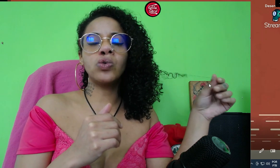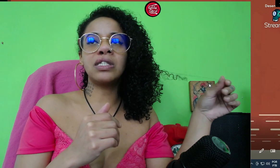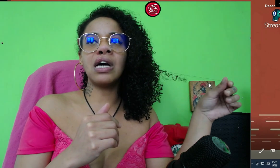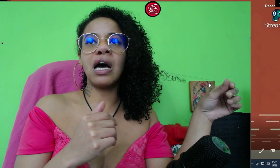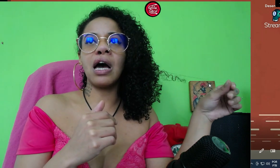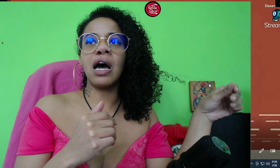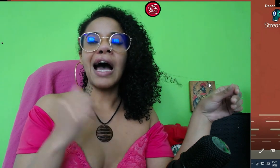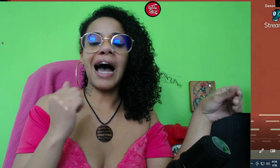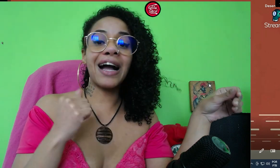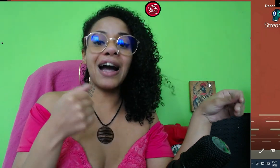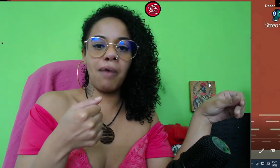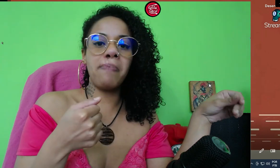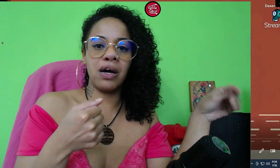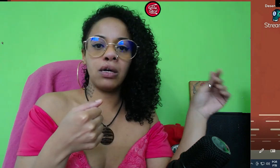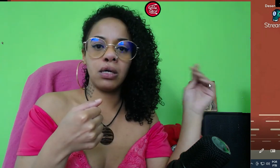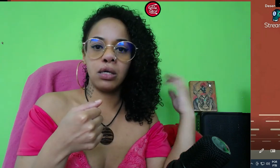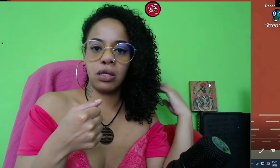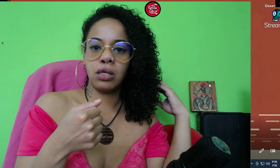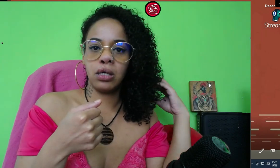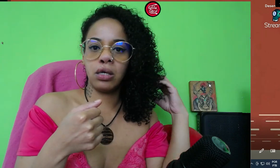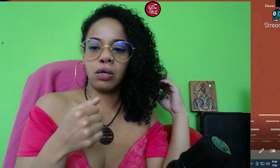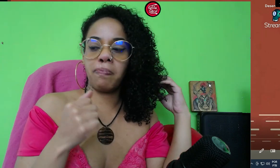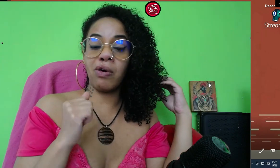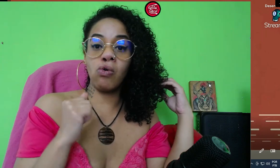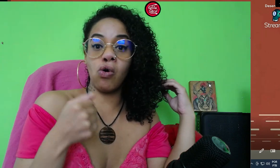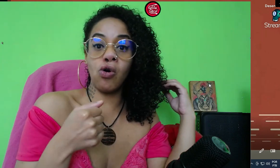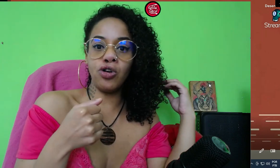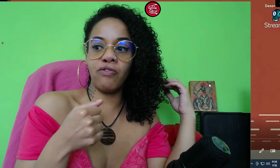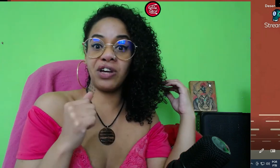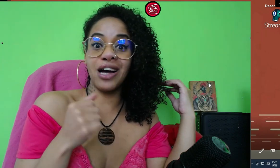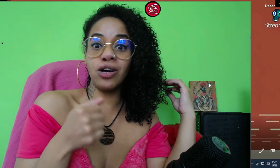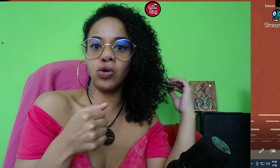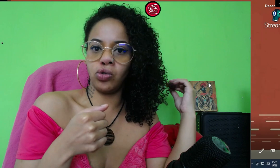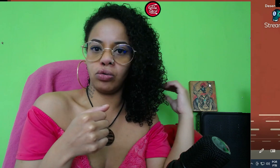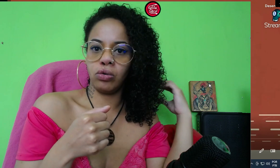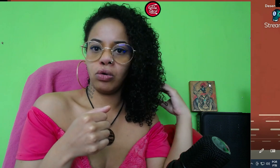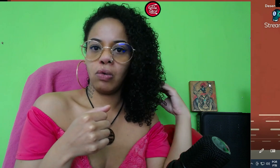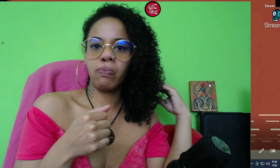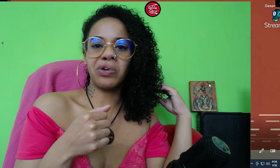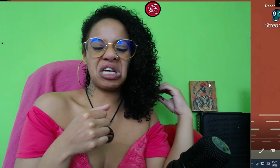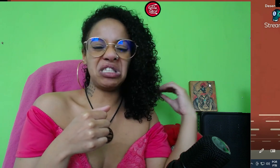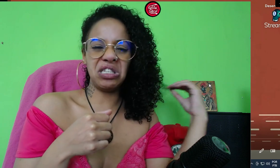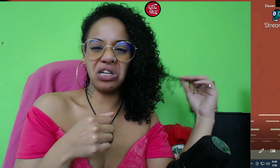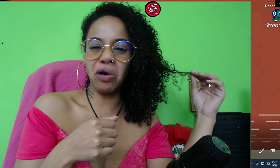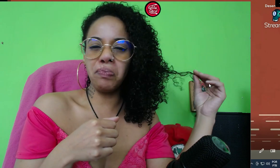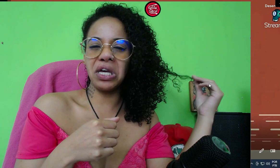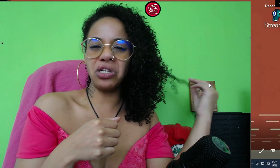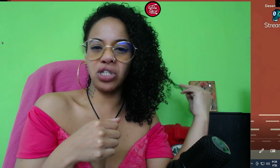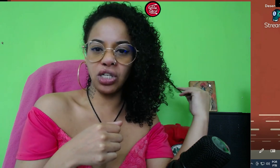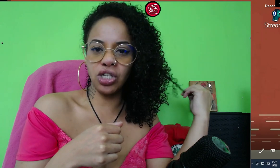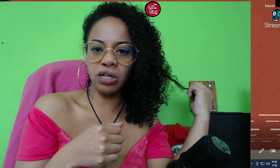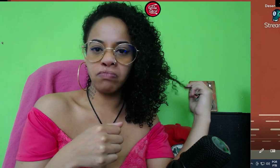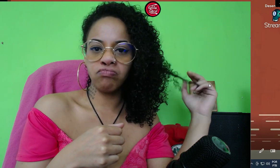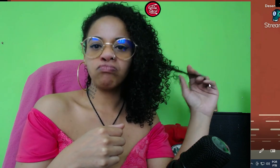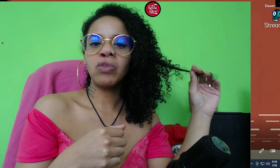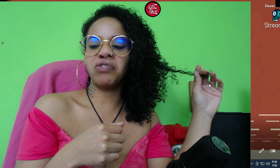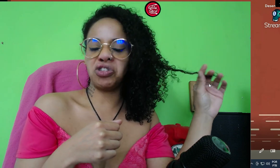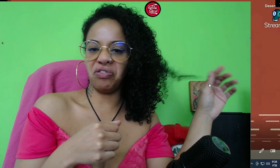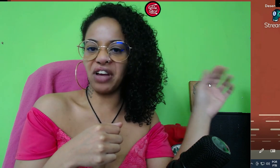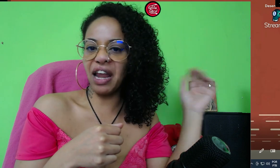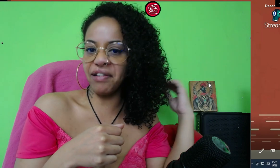usa a capa procuro ficar grosso porque senão minha gente